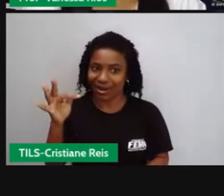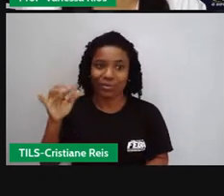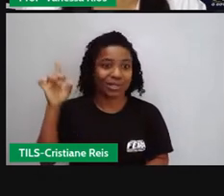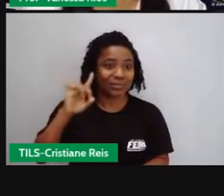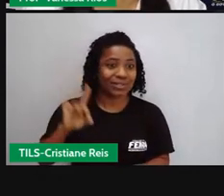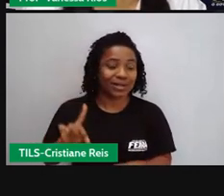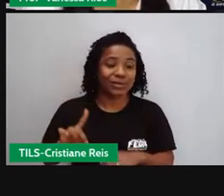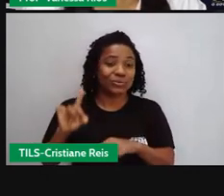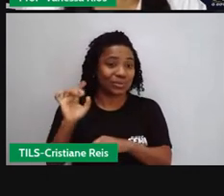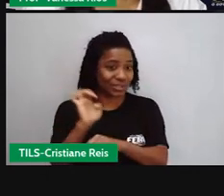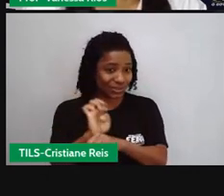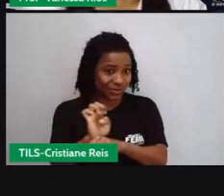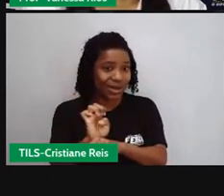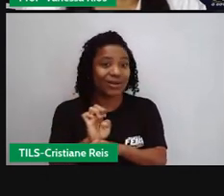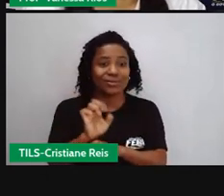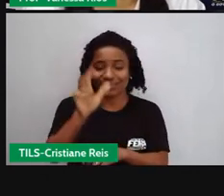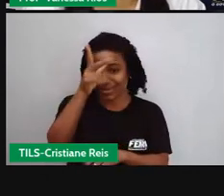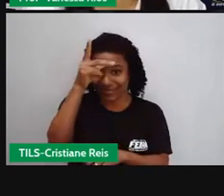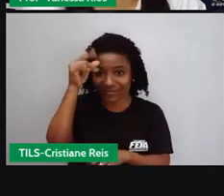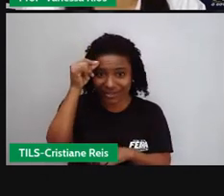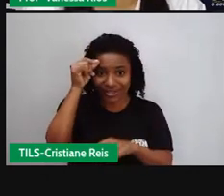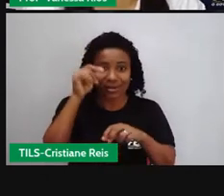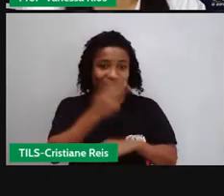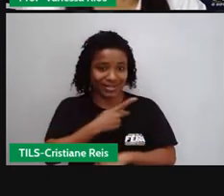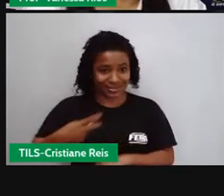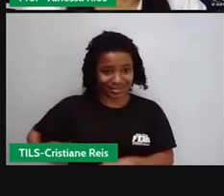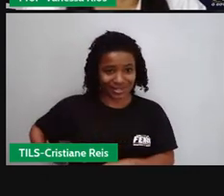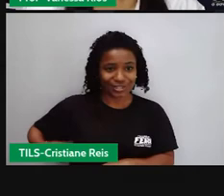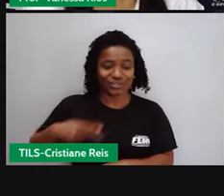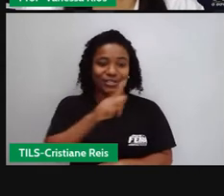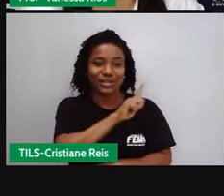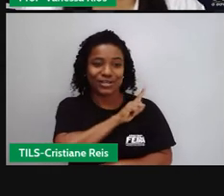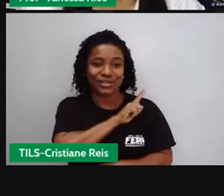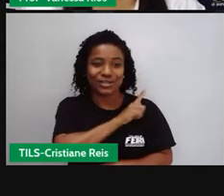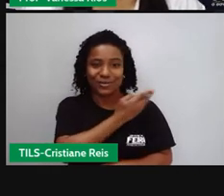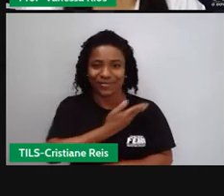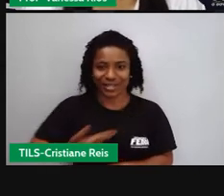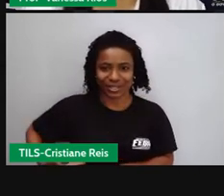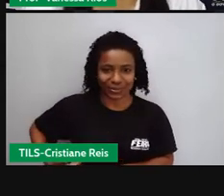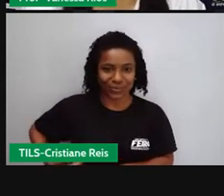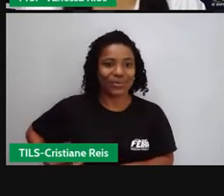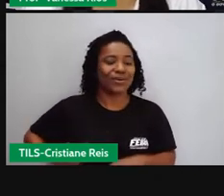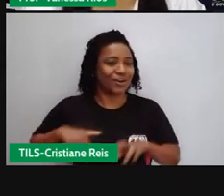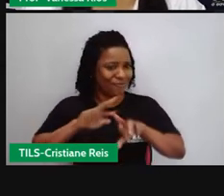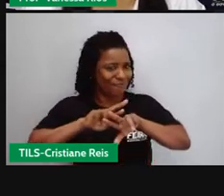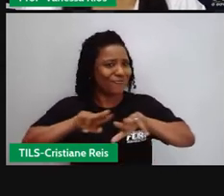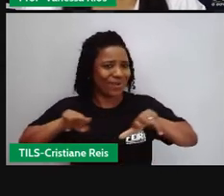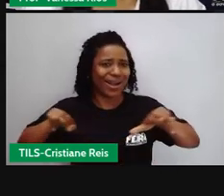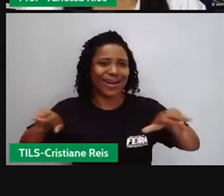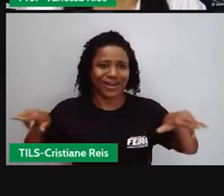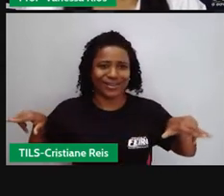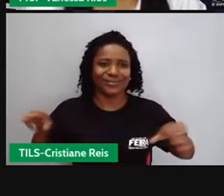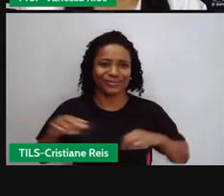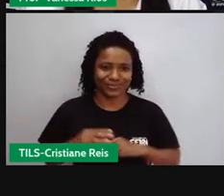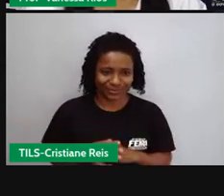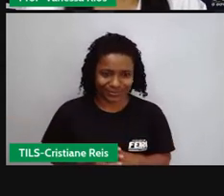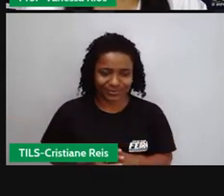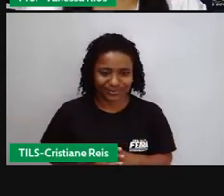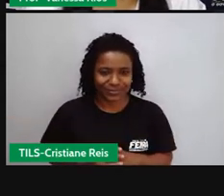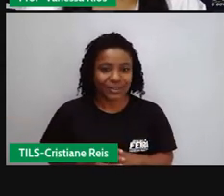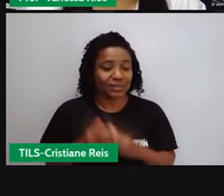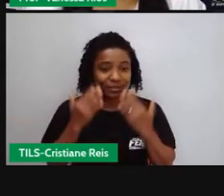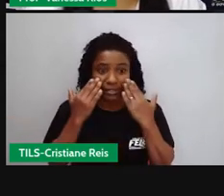também do presidente da República, né? Presidentes da República. A gente já viu aí que esses governantes,